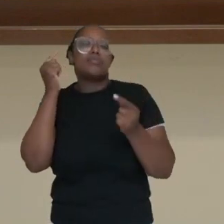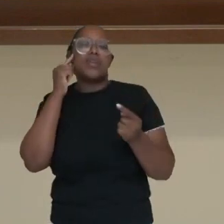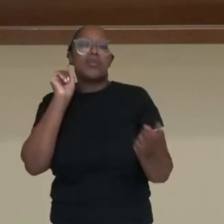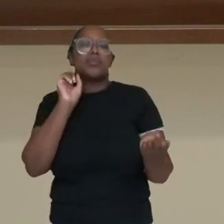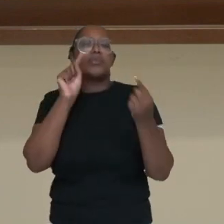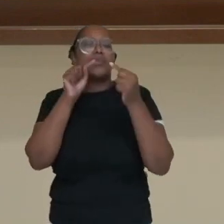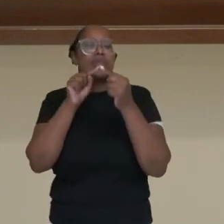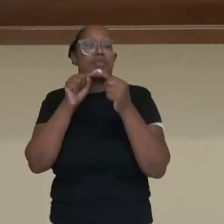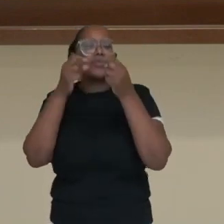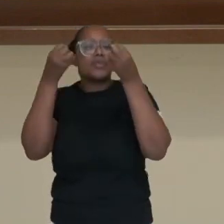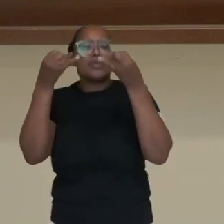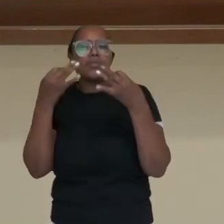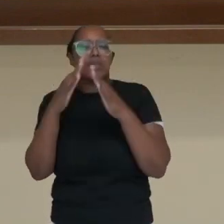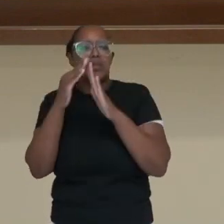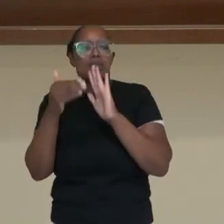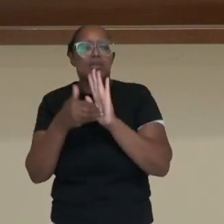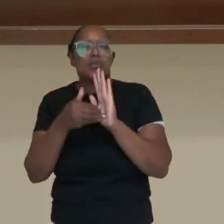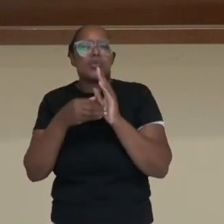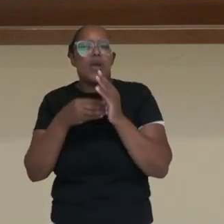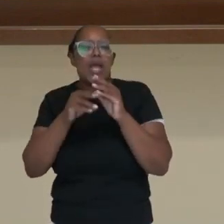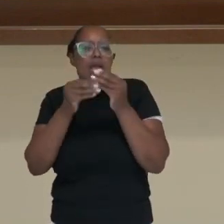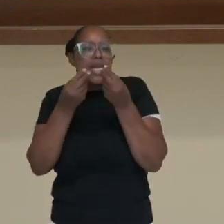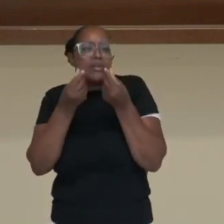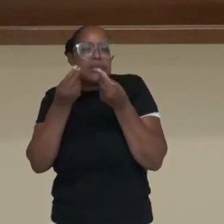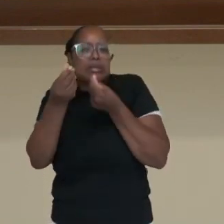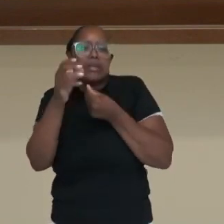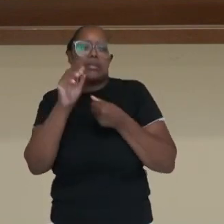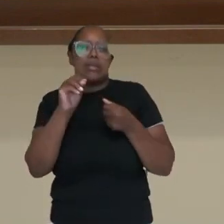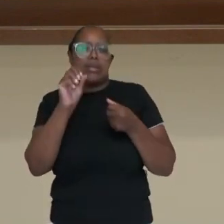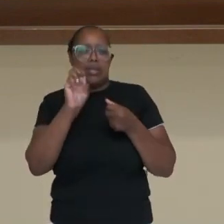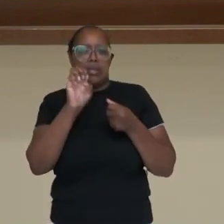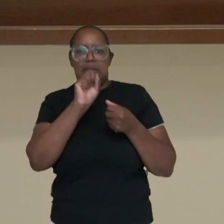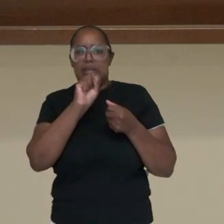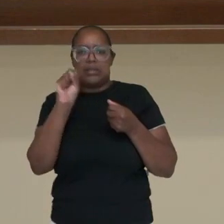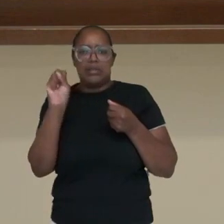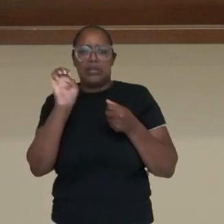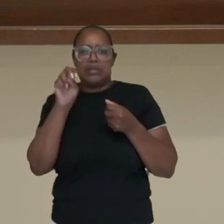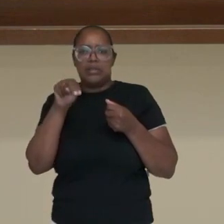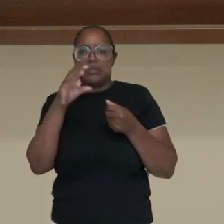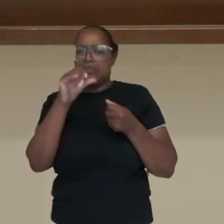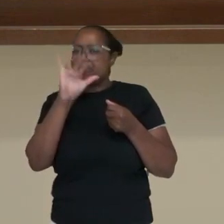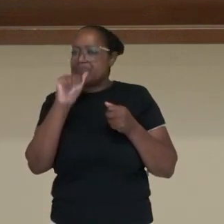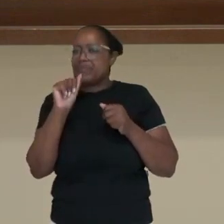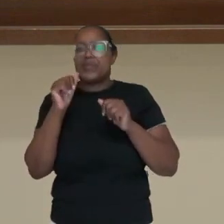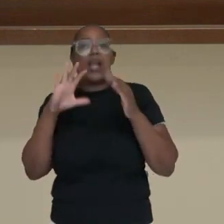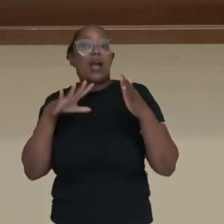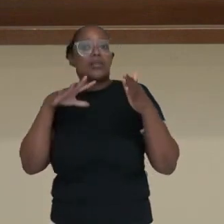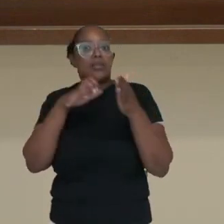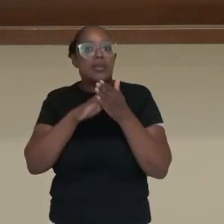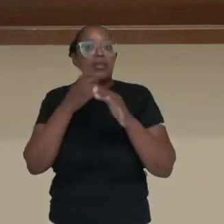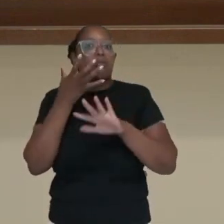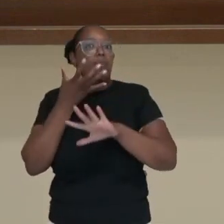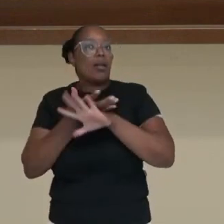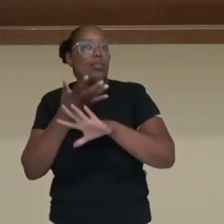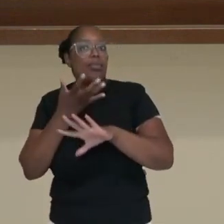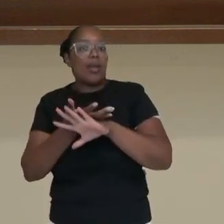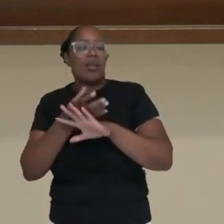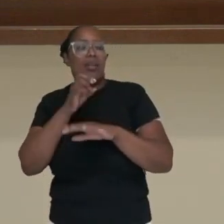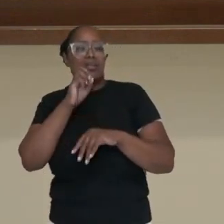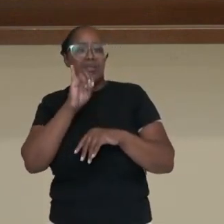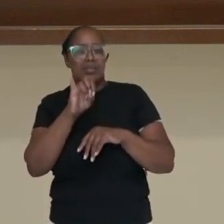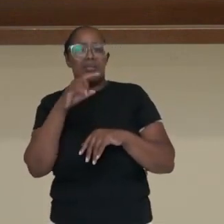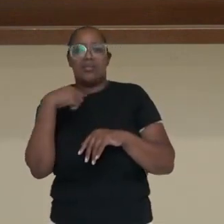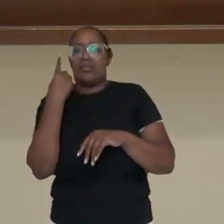suas oposições, essência e acidente, matéria e forma, e ato e potência. Então, quando a gente fala